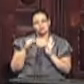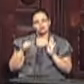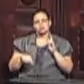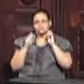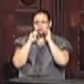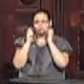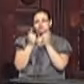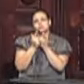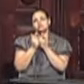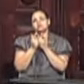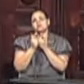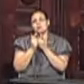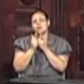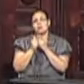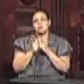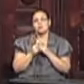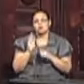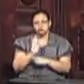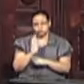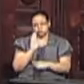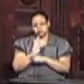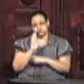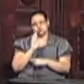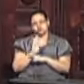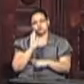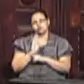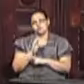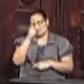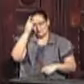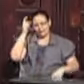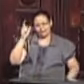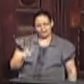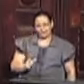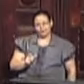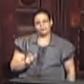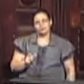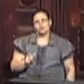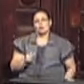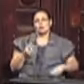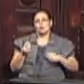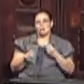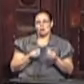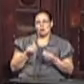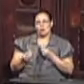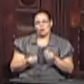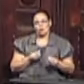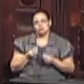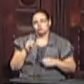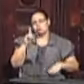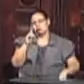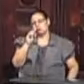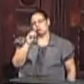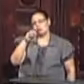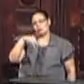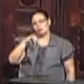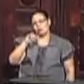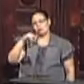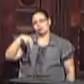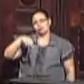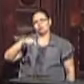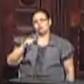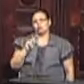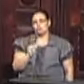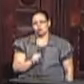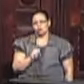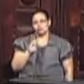casa e a protegia de pessoas como Domingos Brazão.